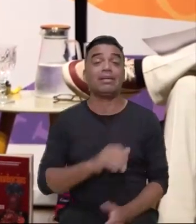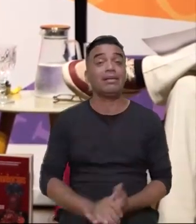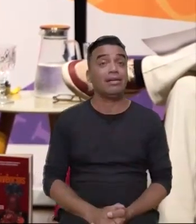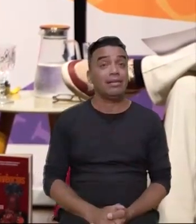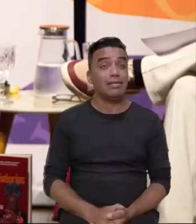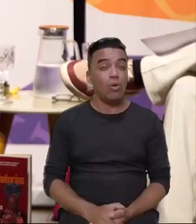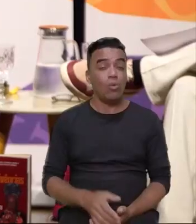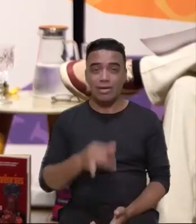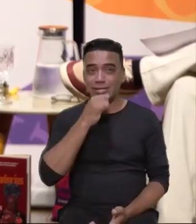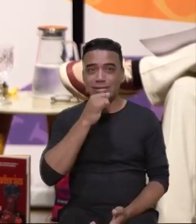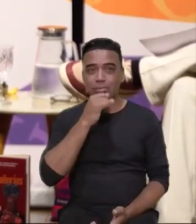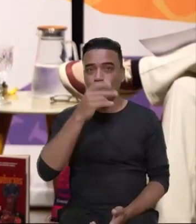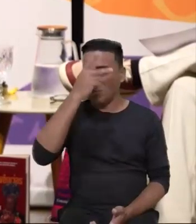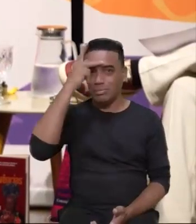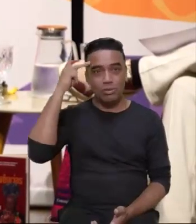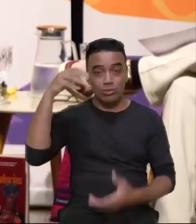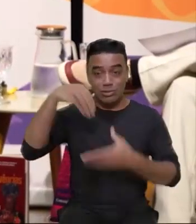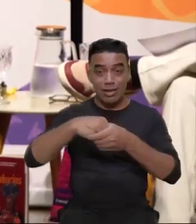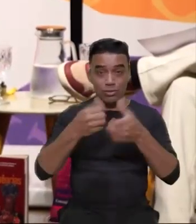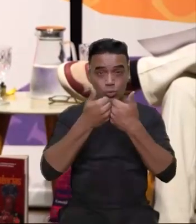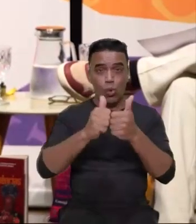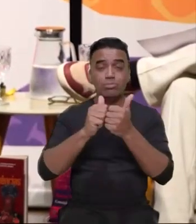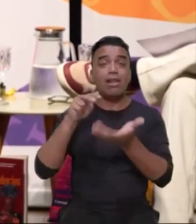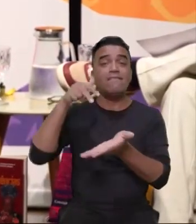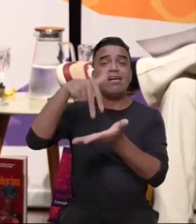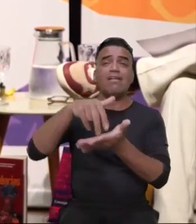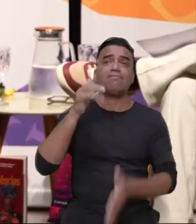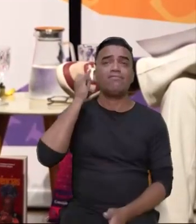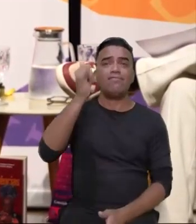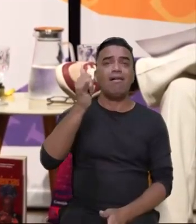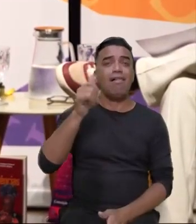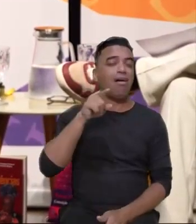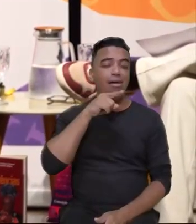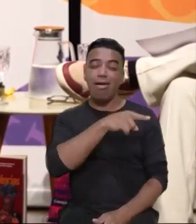um dos passadores, um dos passageiros levanta e fala: